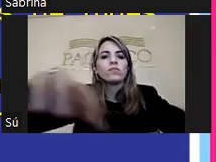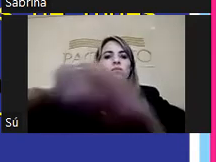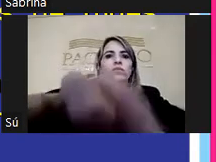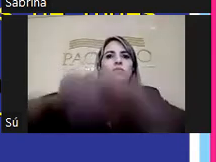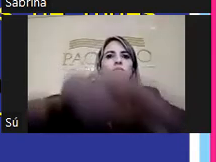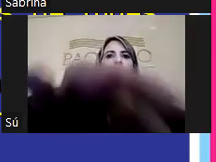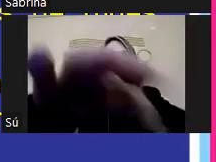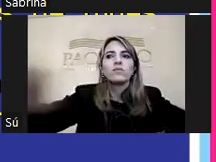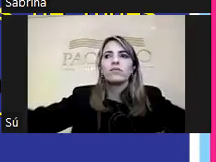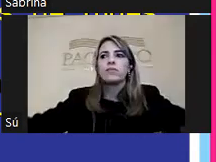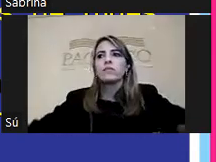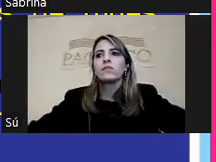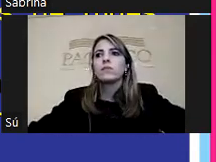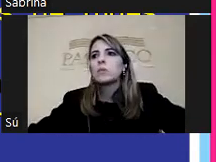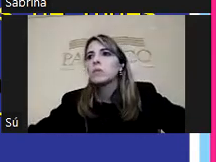cachorros.